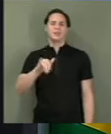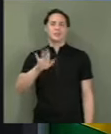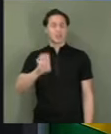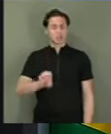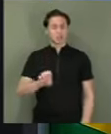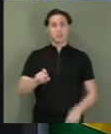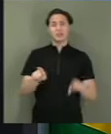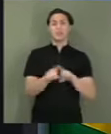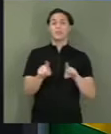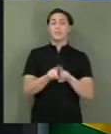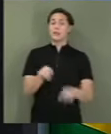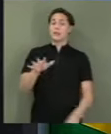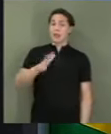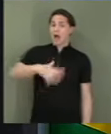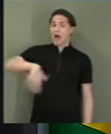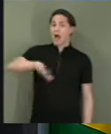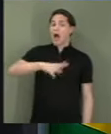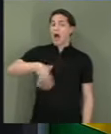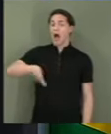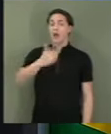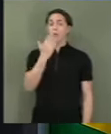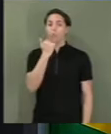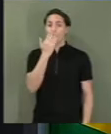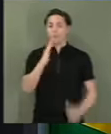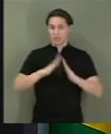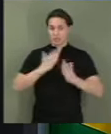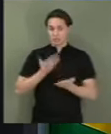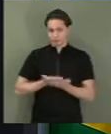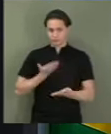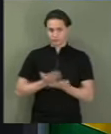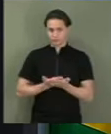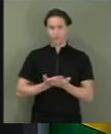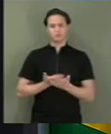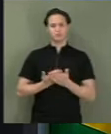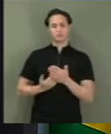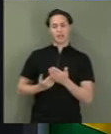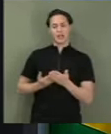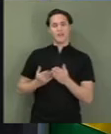na área da merenda escolar atendendo